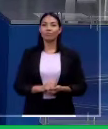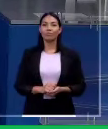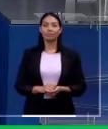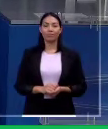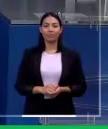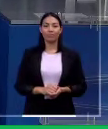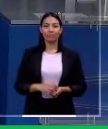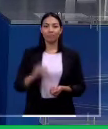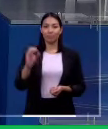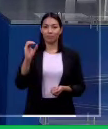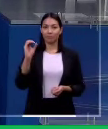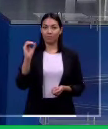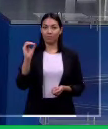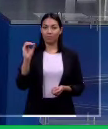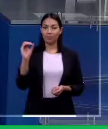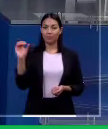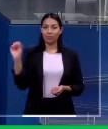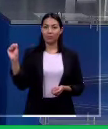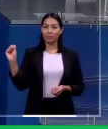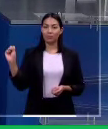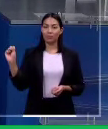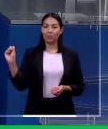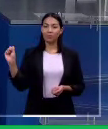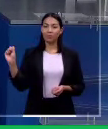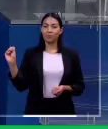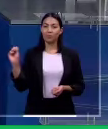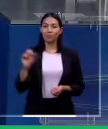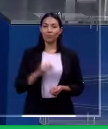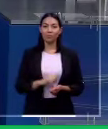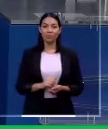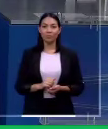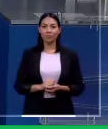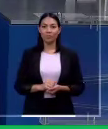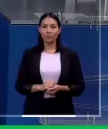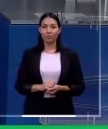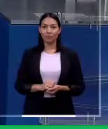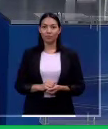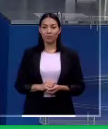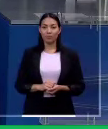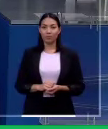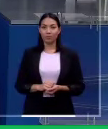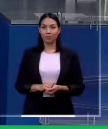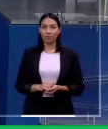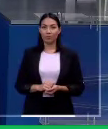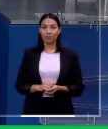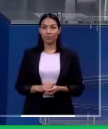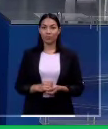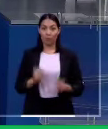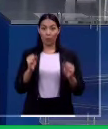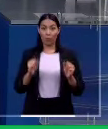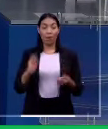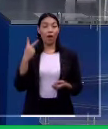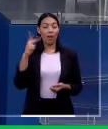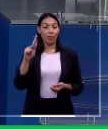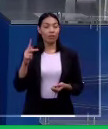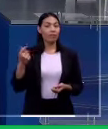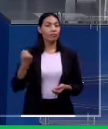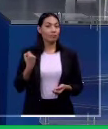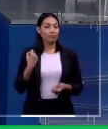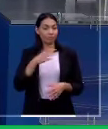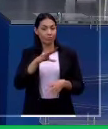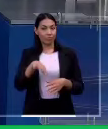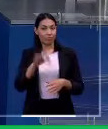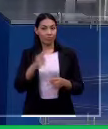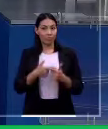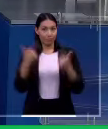É 08, nosso próximo número 08. Esse pode ser o seu número da sorte. Vem